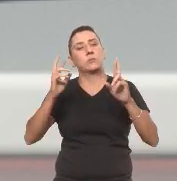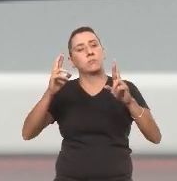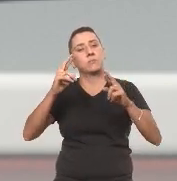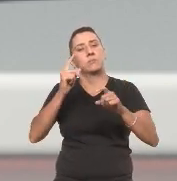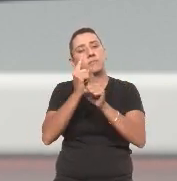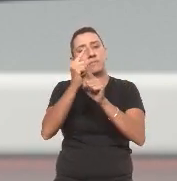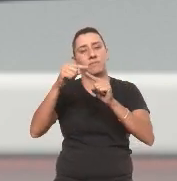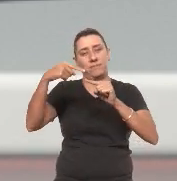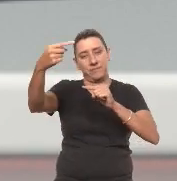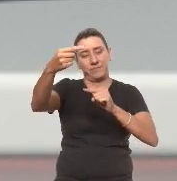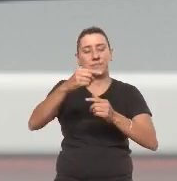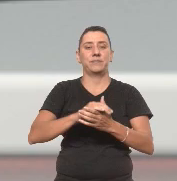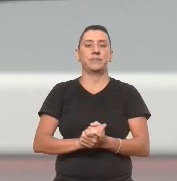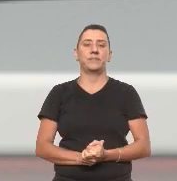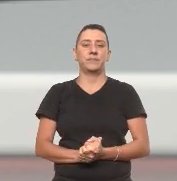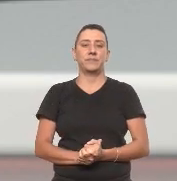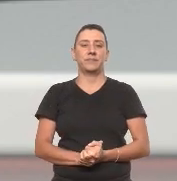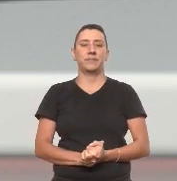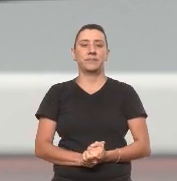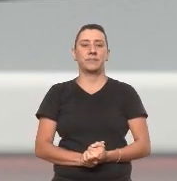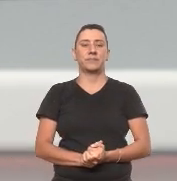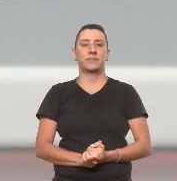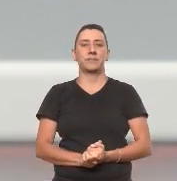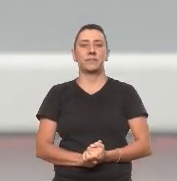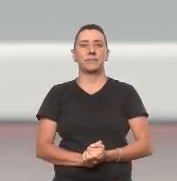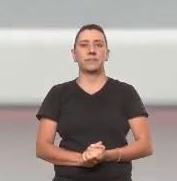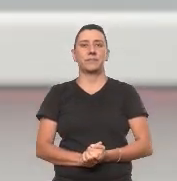Esperamos que a gente possa se encontrar em outra oportunidade